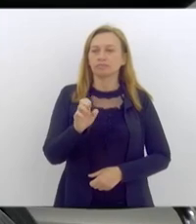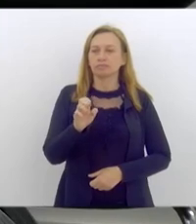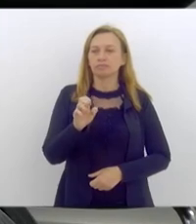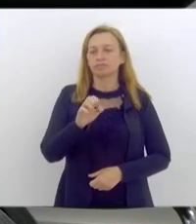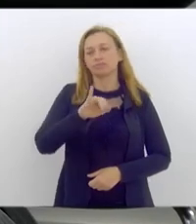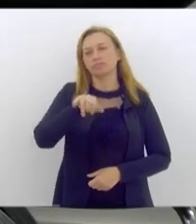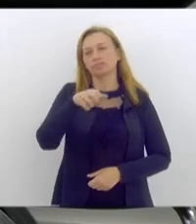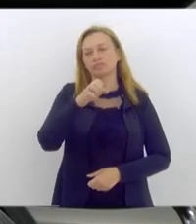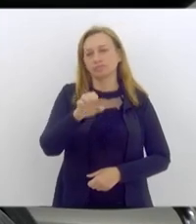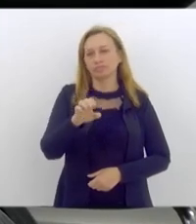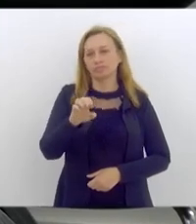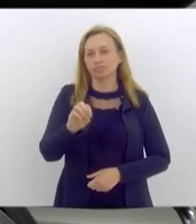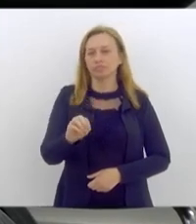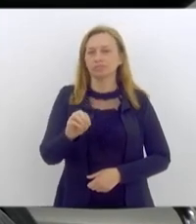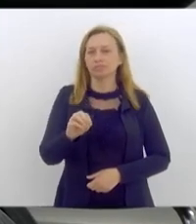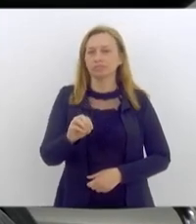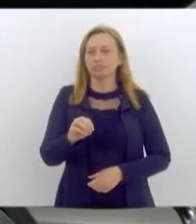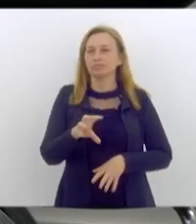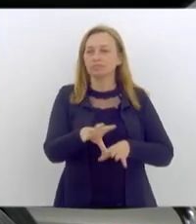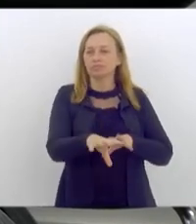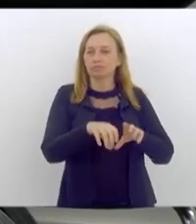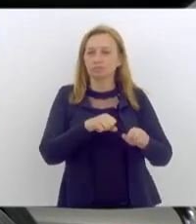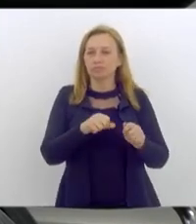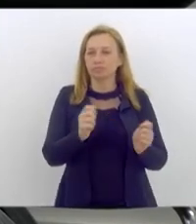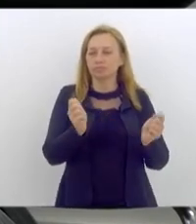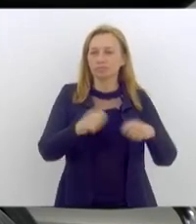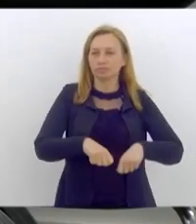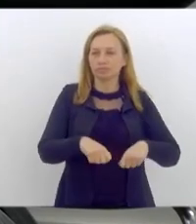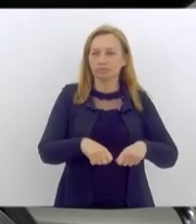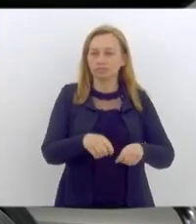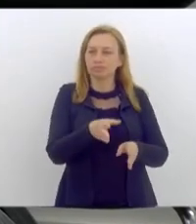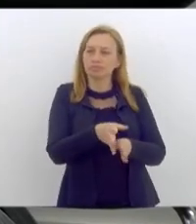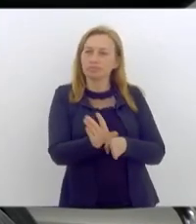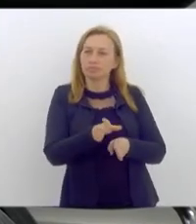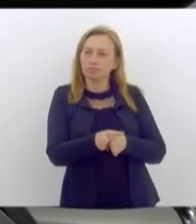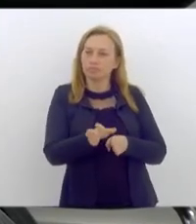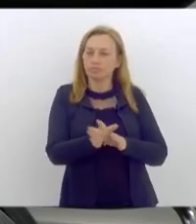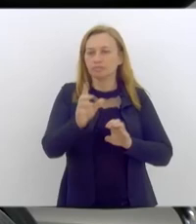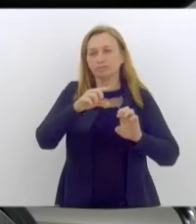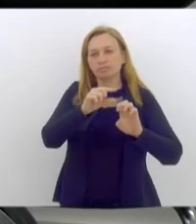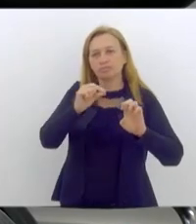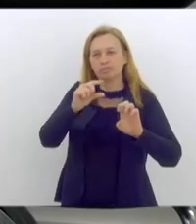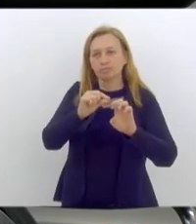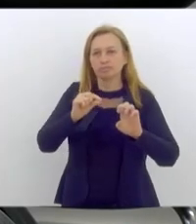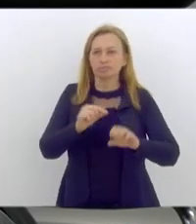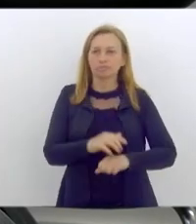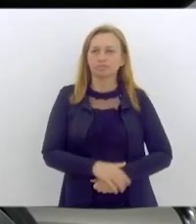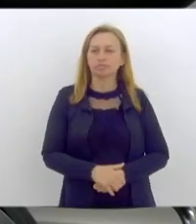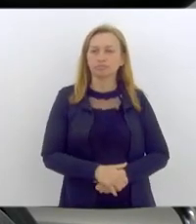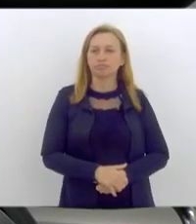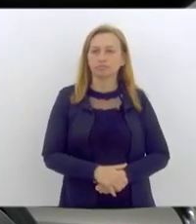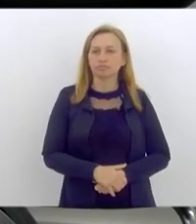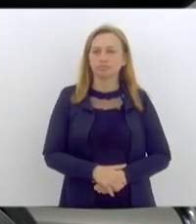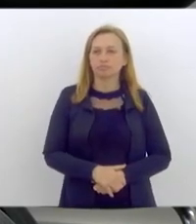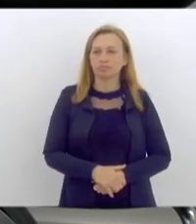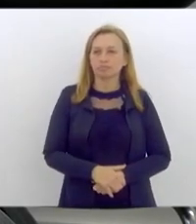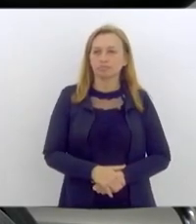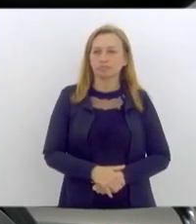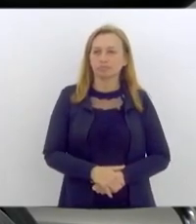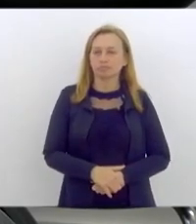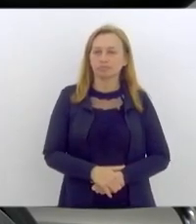promovendo formação capacitação consultoria para orientação de empreendimentos é aqui talvez